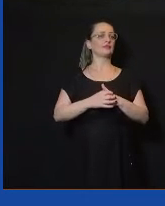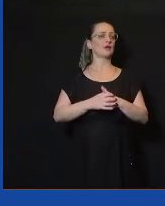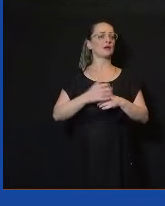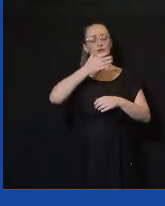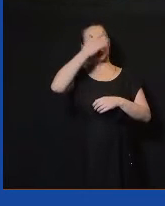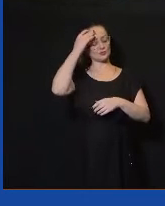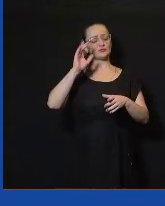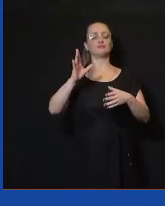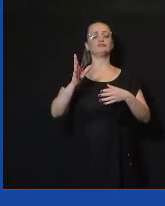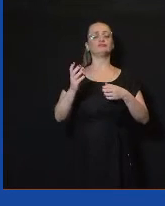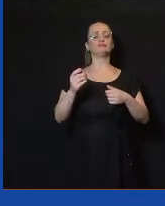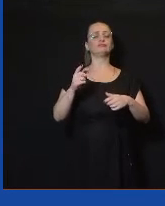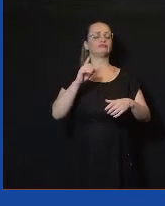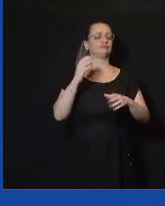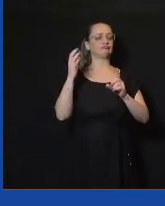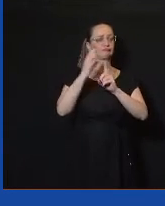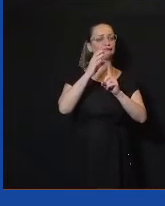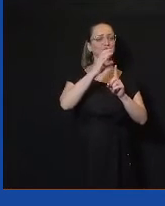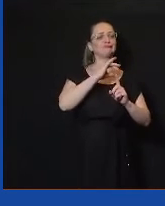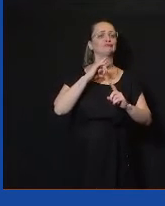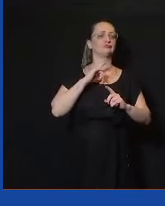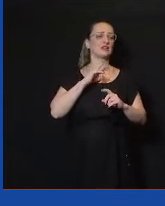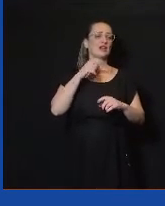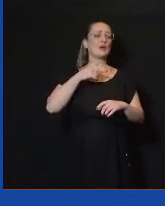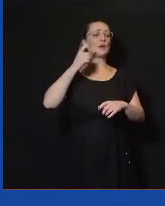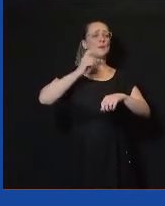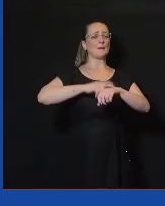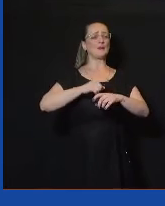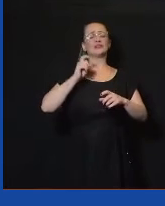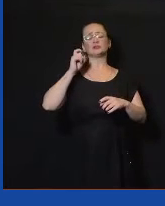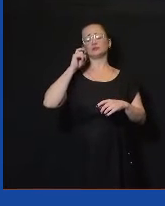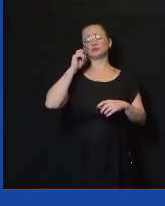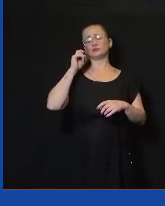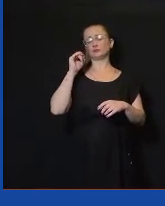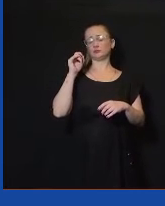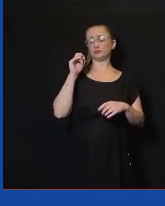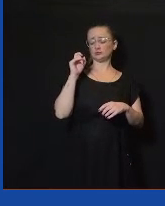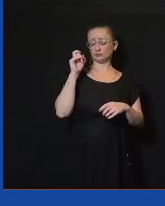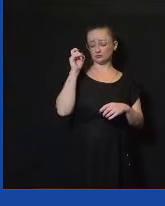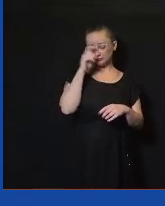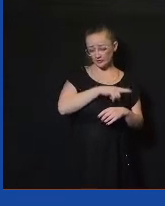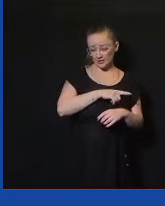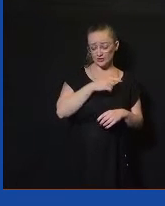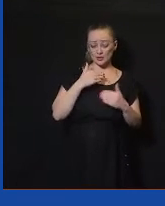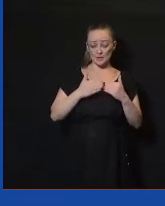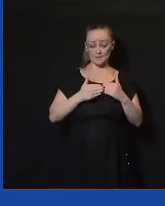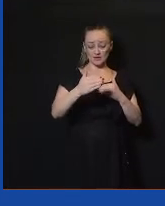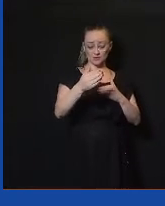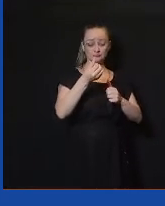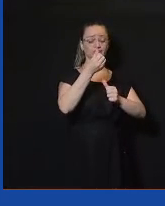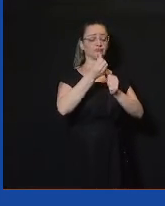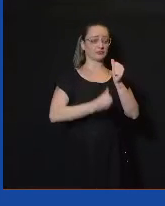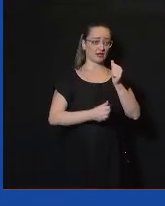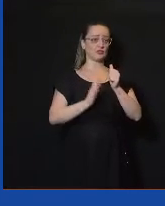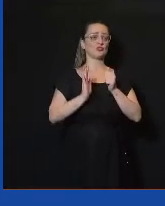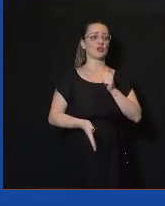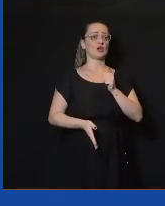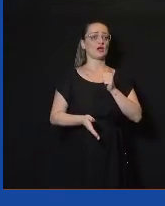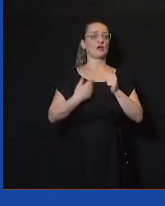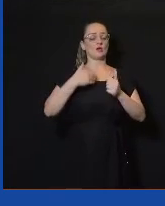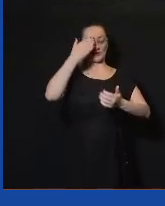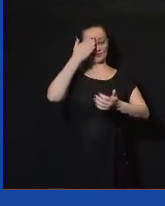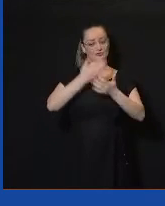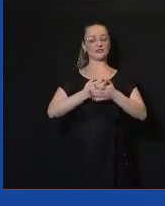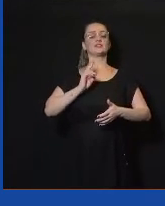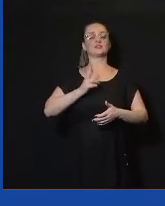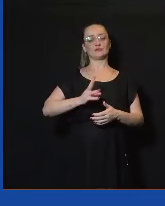também, né? Então, assim, foi um momento muito tenso que hoje, eu acho que passado aí esses 6 meses, eu acho que vai ficar para sempre na